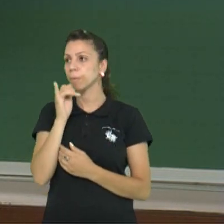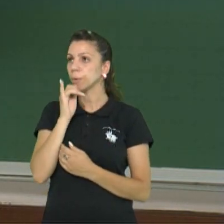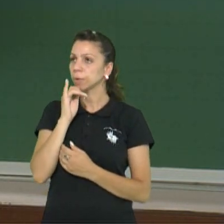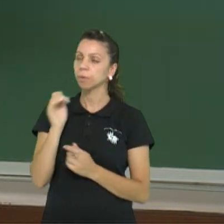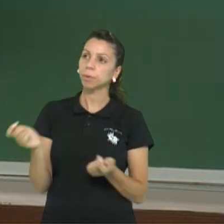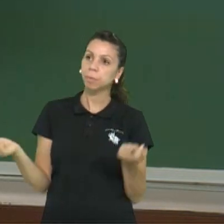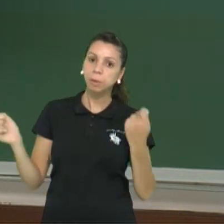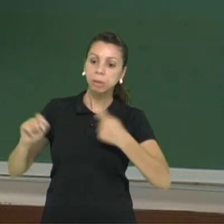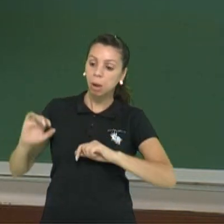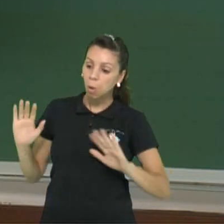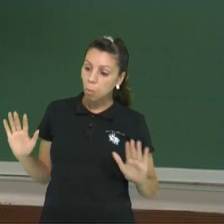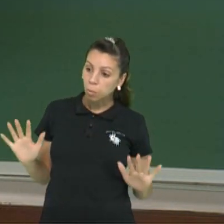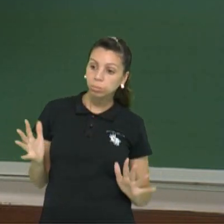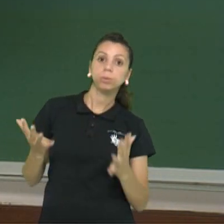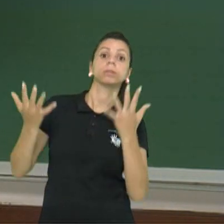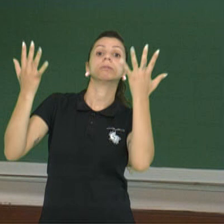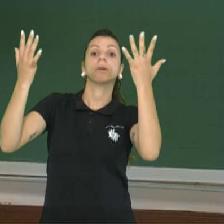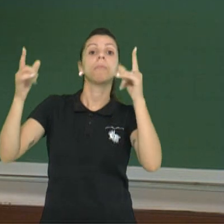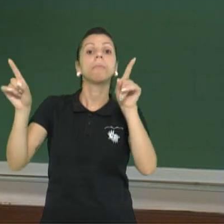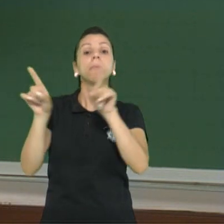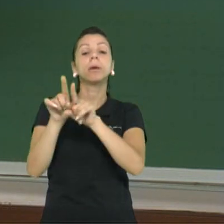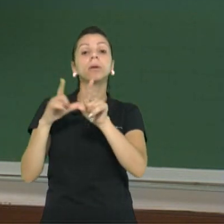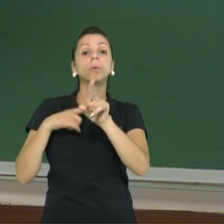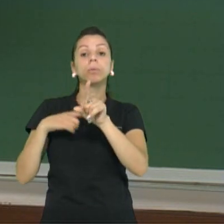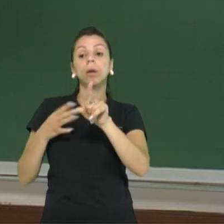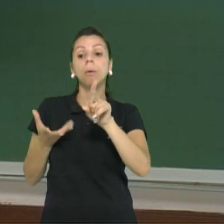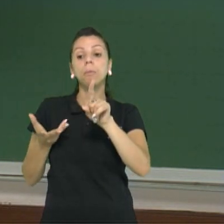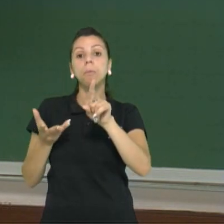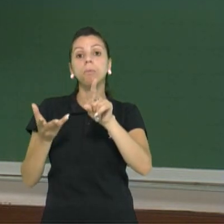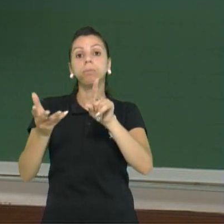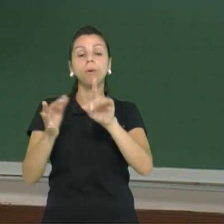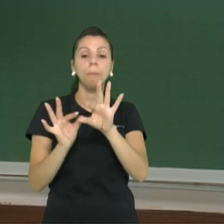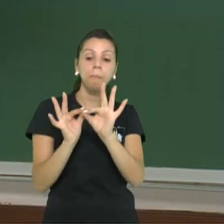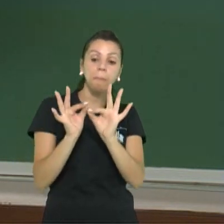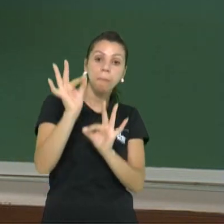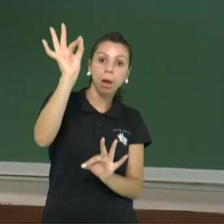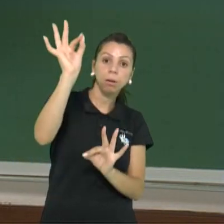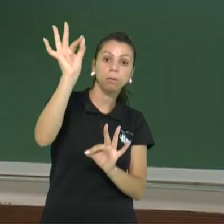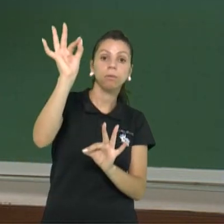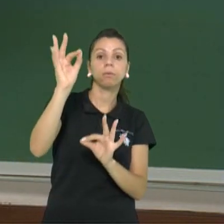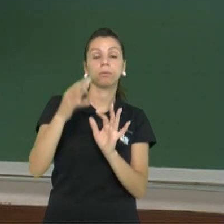precisa acontecer para que eu tenha essa velocidade máxima,